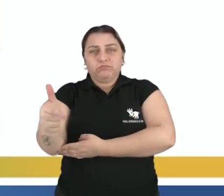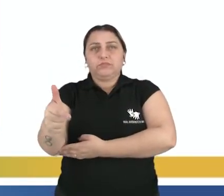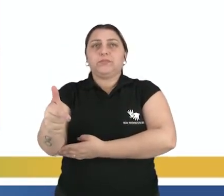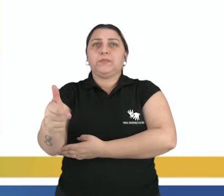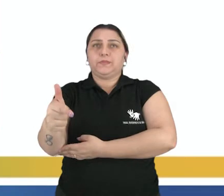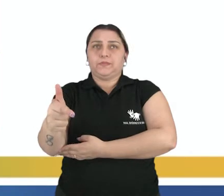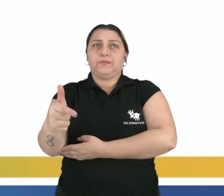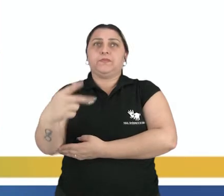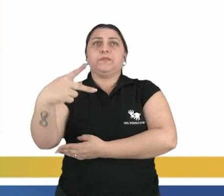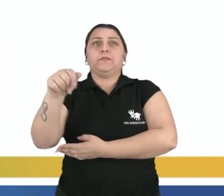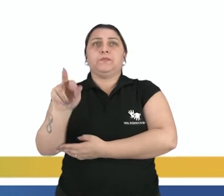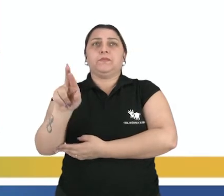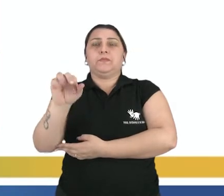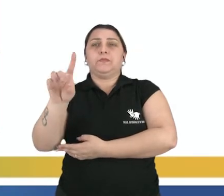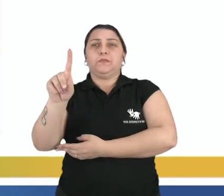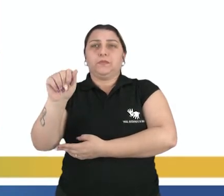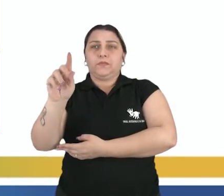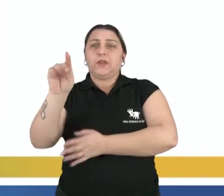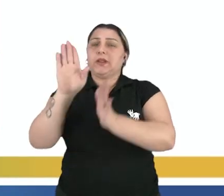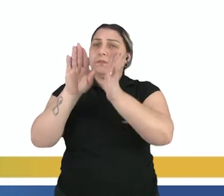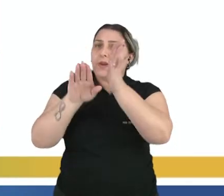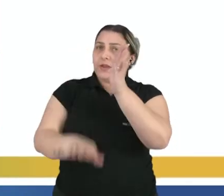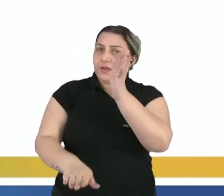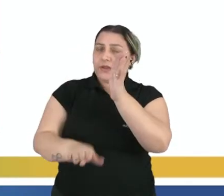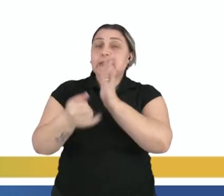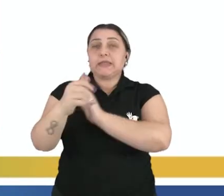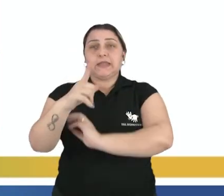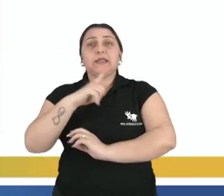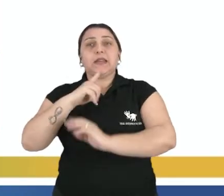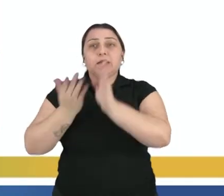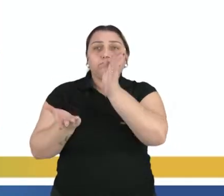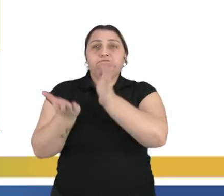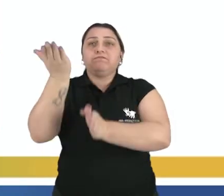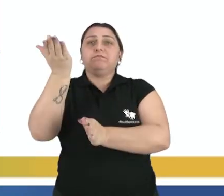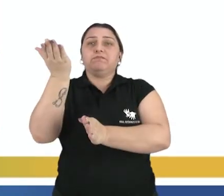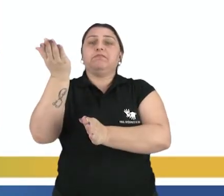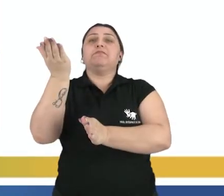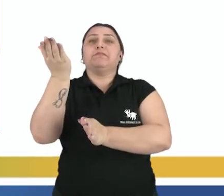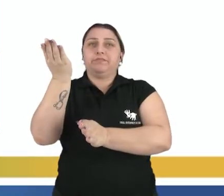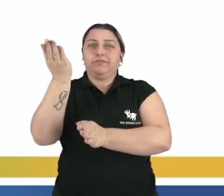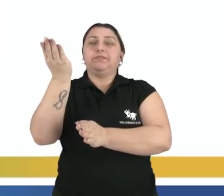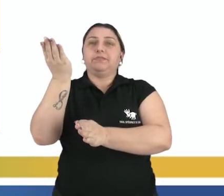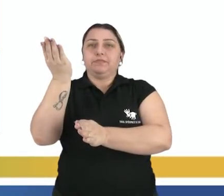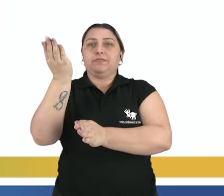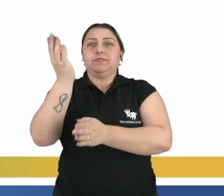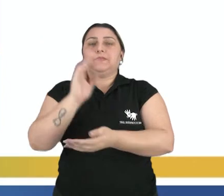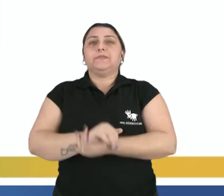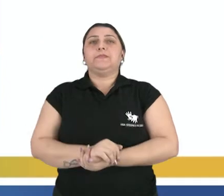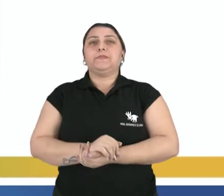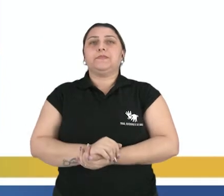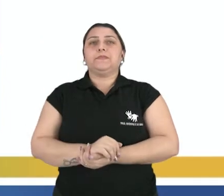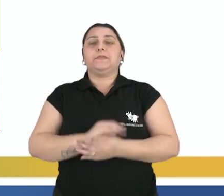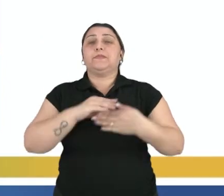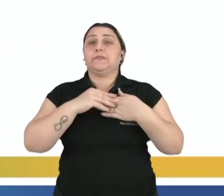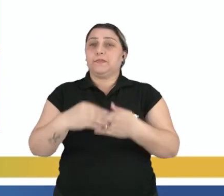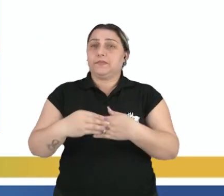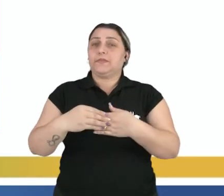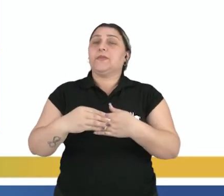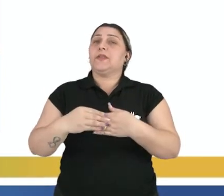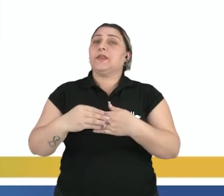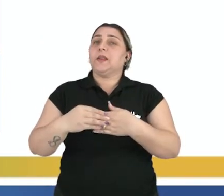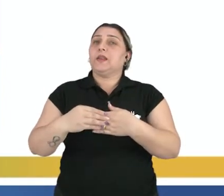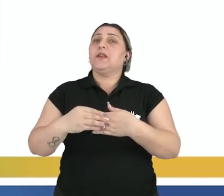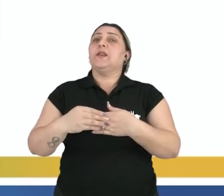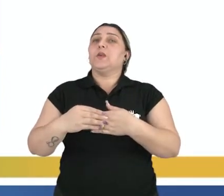a paridade de poder dele aquisitivo está baixa. Se ele tem, está elevada, está alta. Então é nesse sentido que vem a paridade de